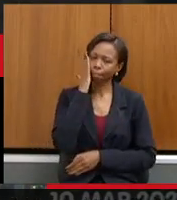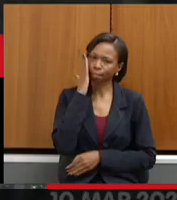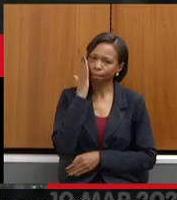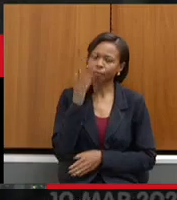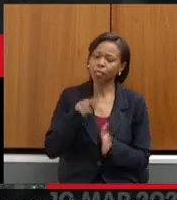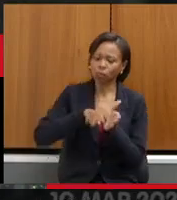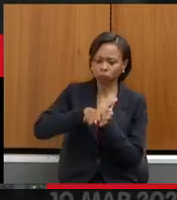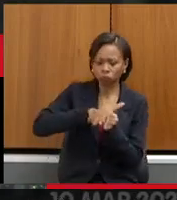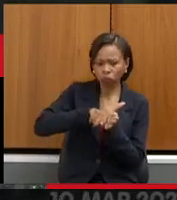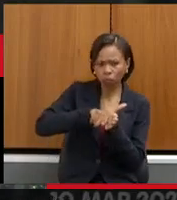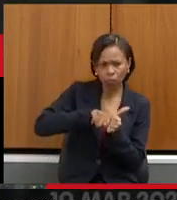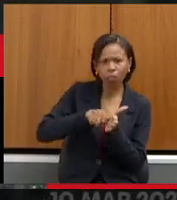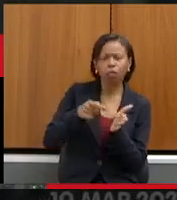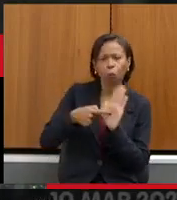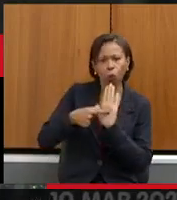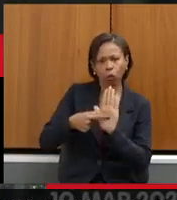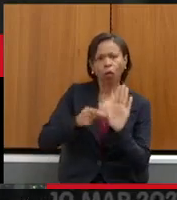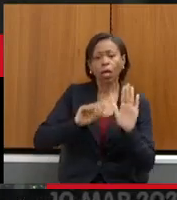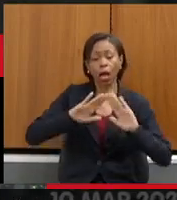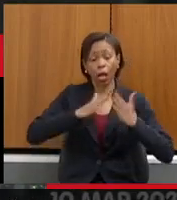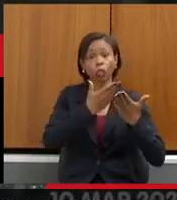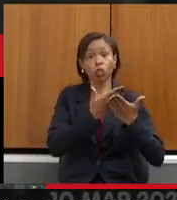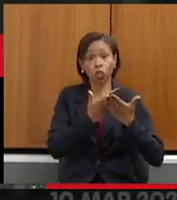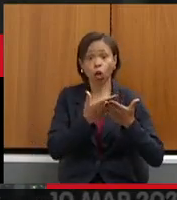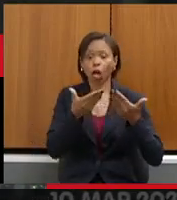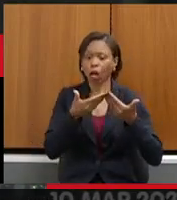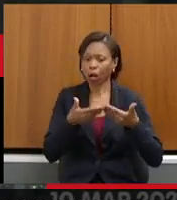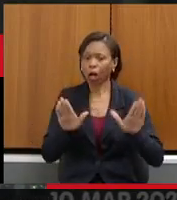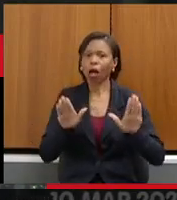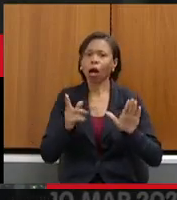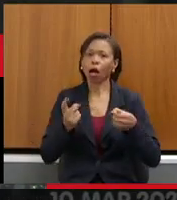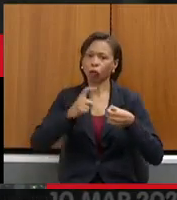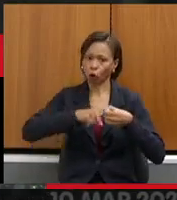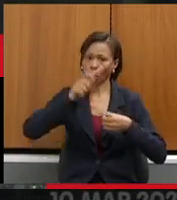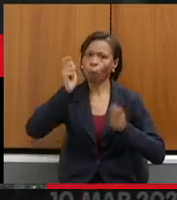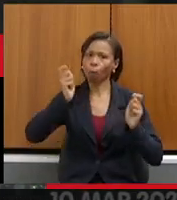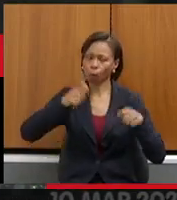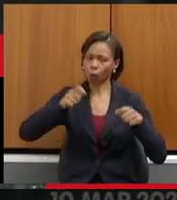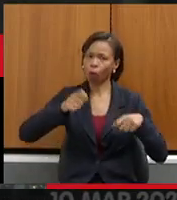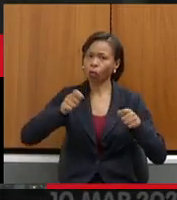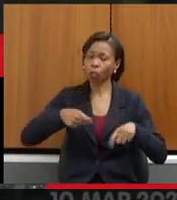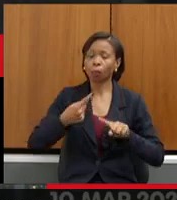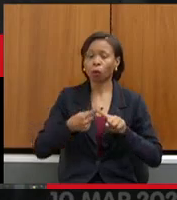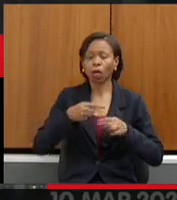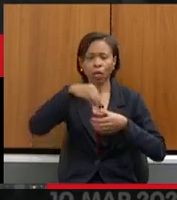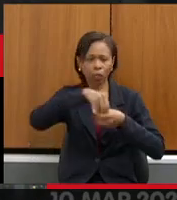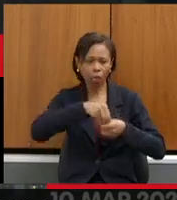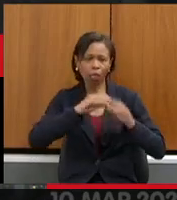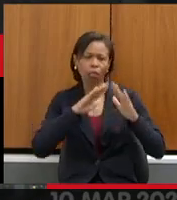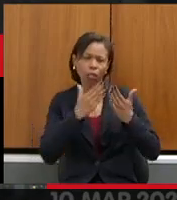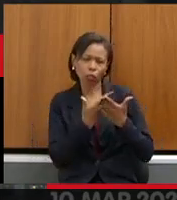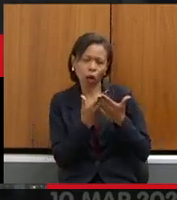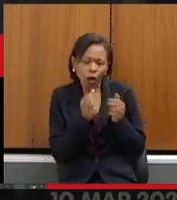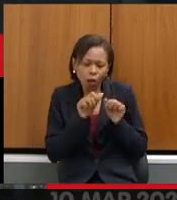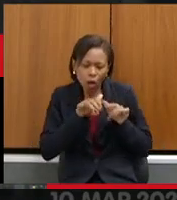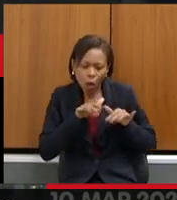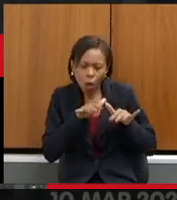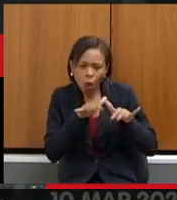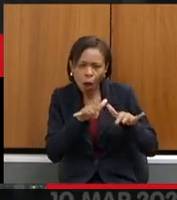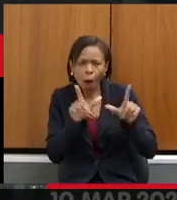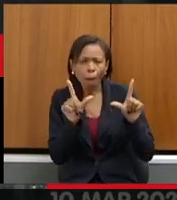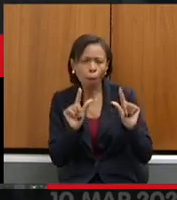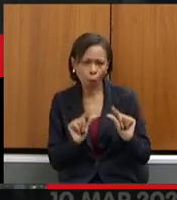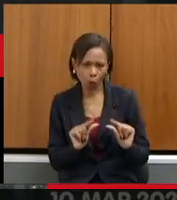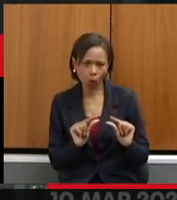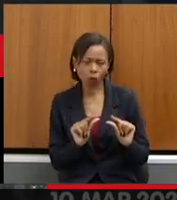científico que as atividades escolares poderiam voltar uma vez que a transmissão entre escolar era muito pequeno e que